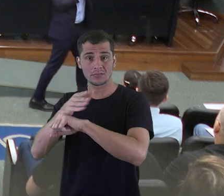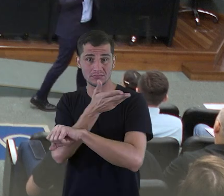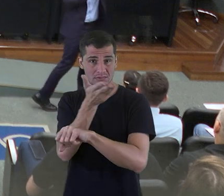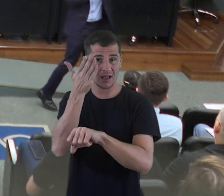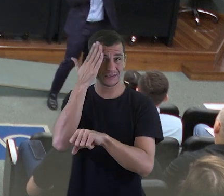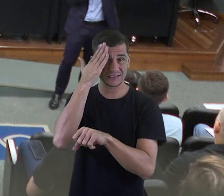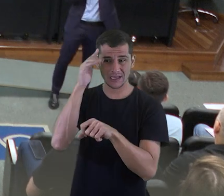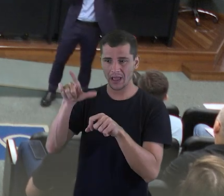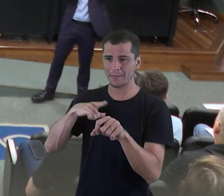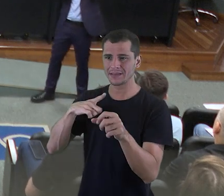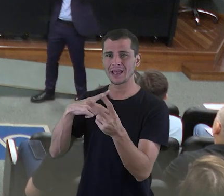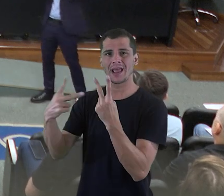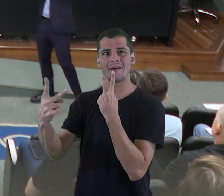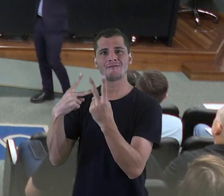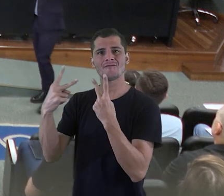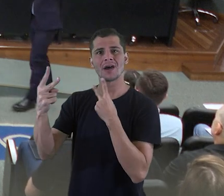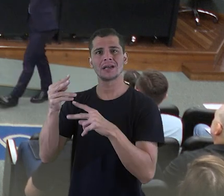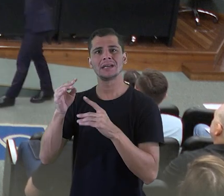Capanema, que é